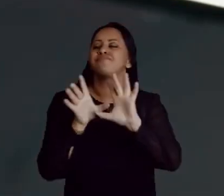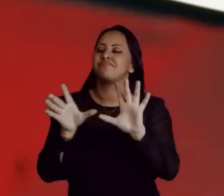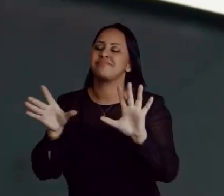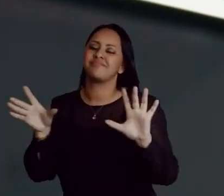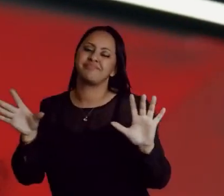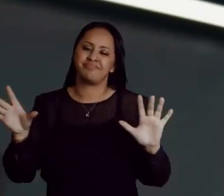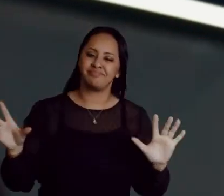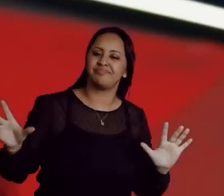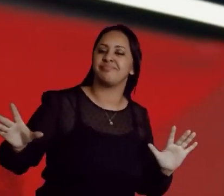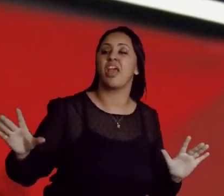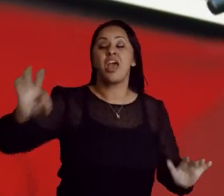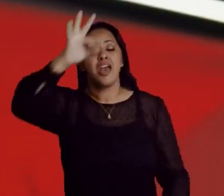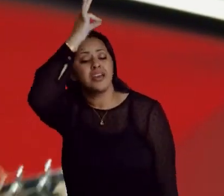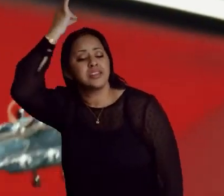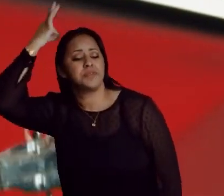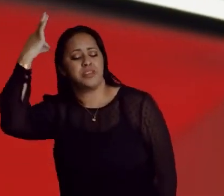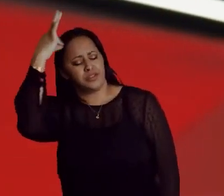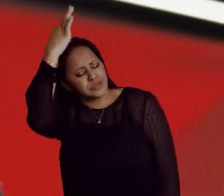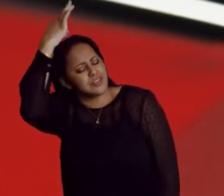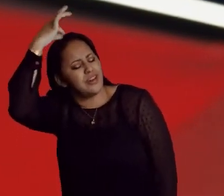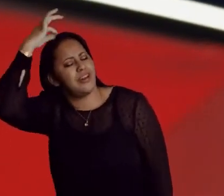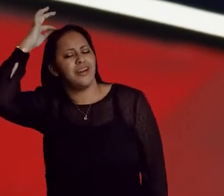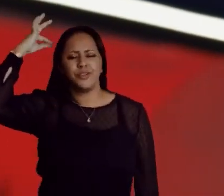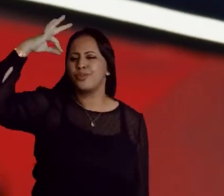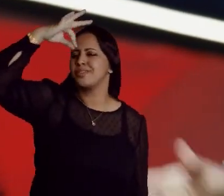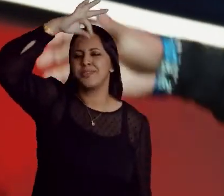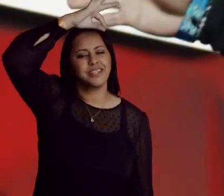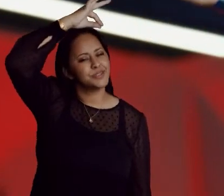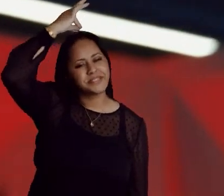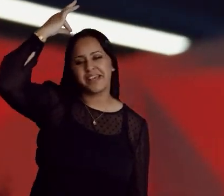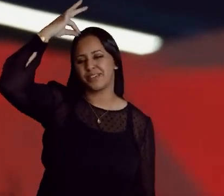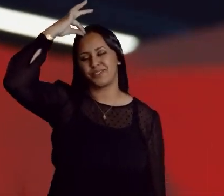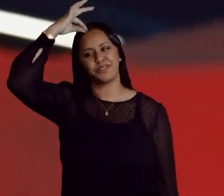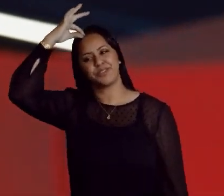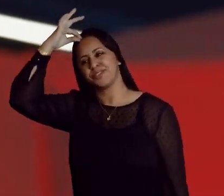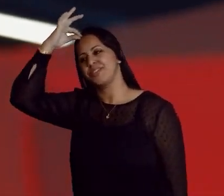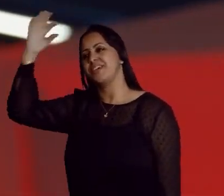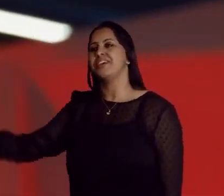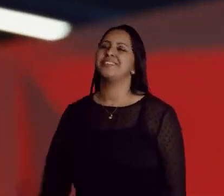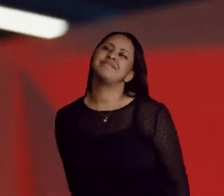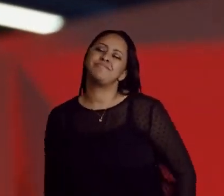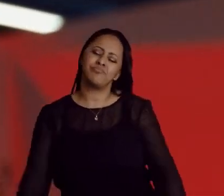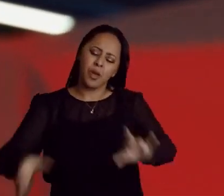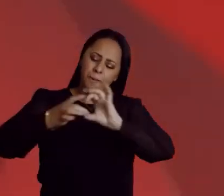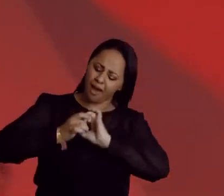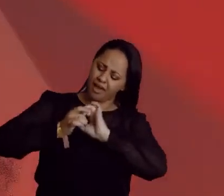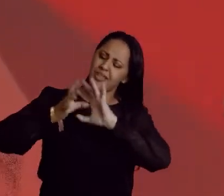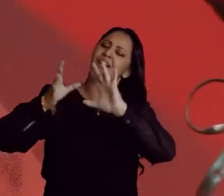Tens liberdade aqui, Espírito Santo, Espírito Santo.